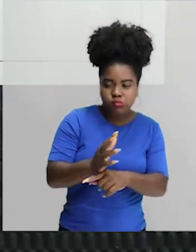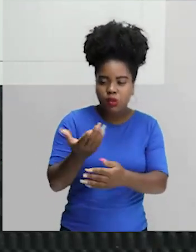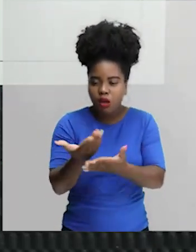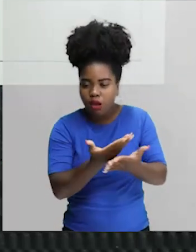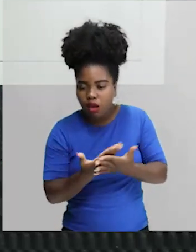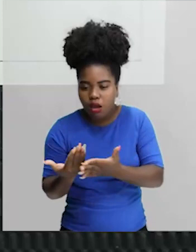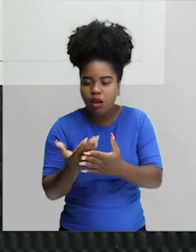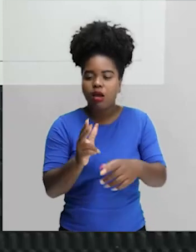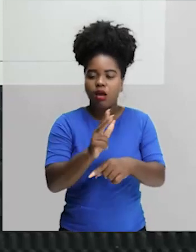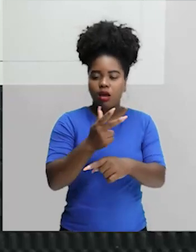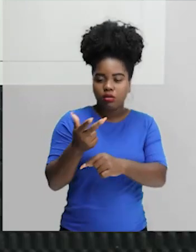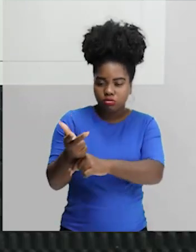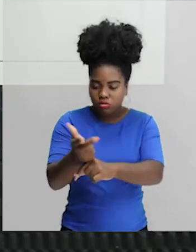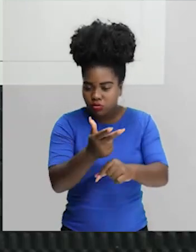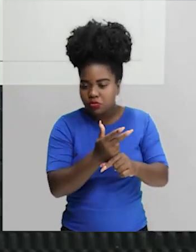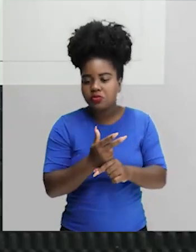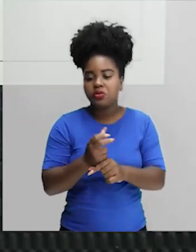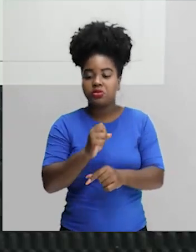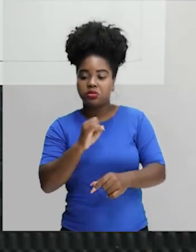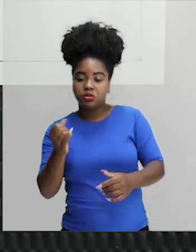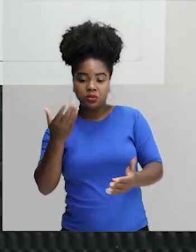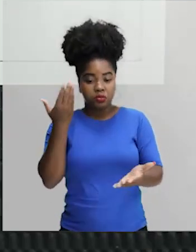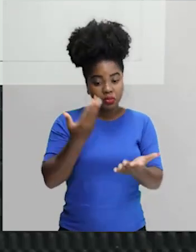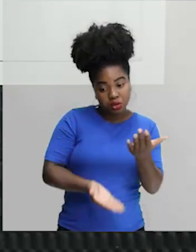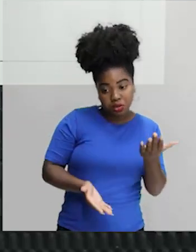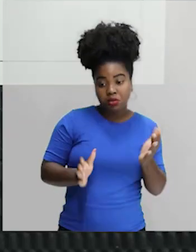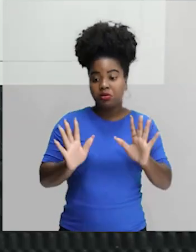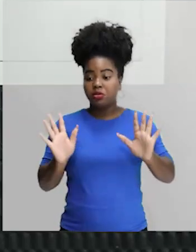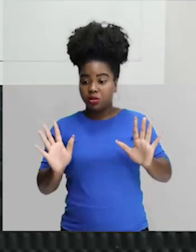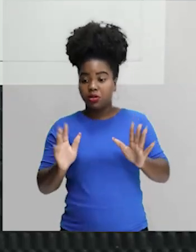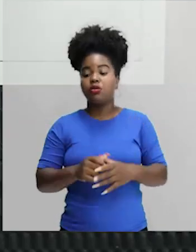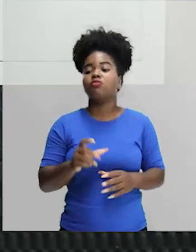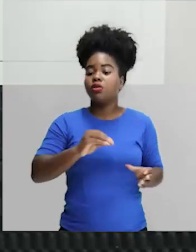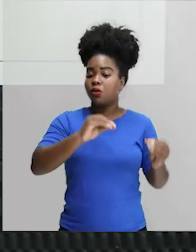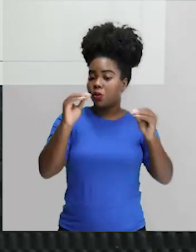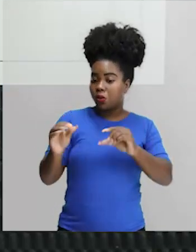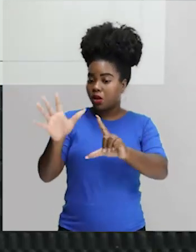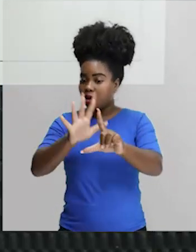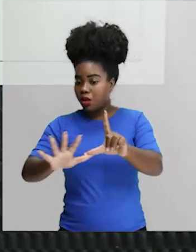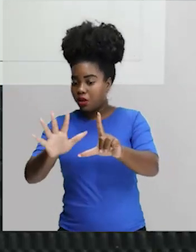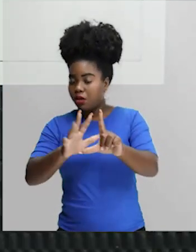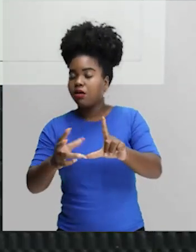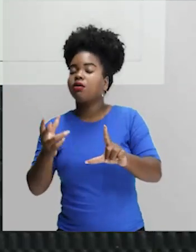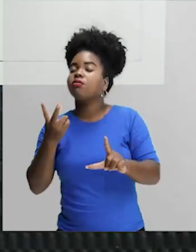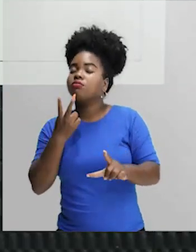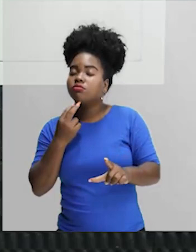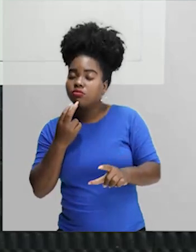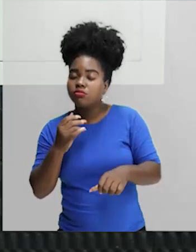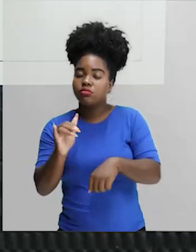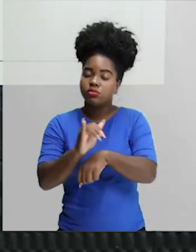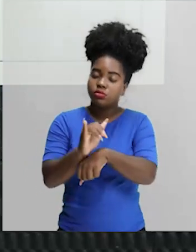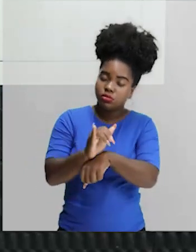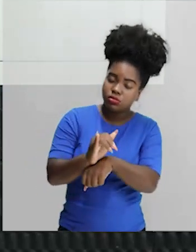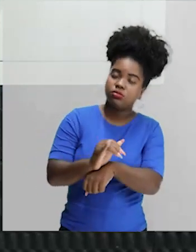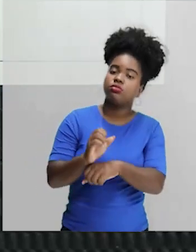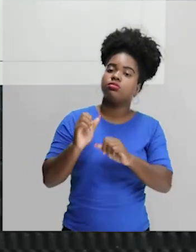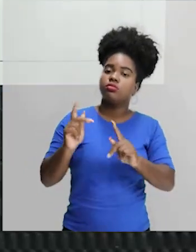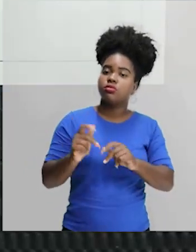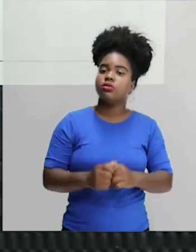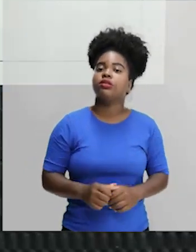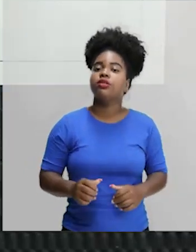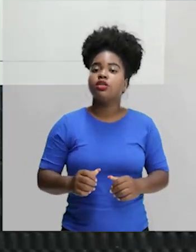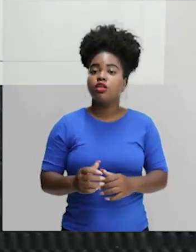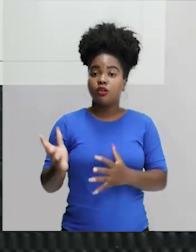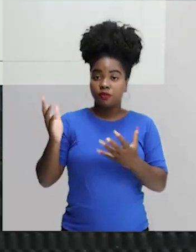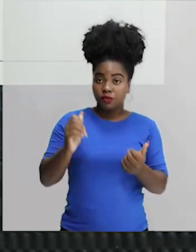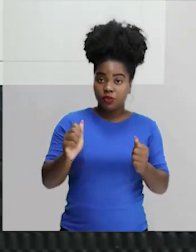reforçar aquele conteúdo que não, porventura não tem aprendido bem. Está disponível, vão lá, né, assistam, acompanhem, tá? E vem comigo.